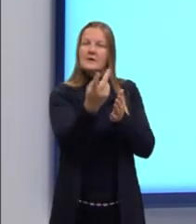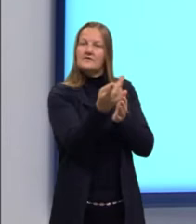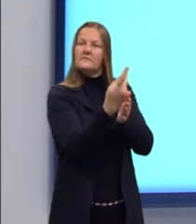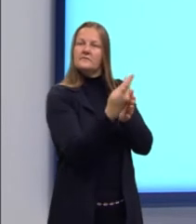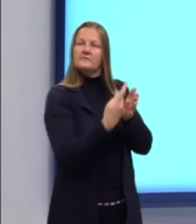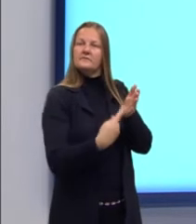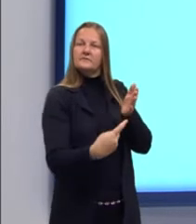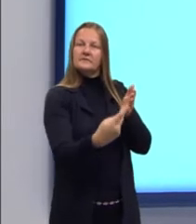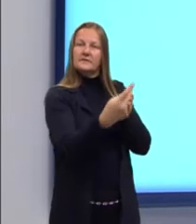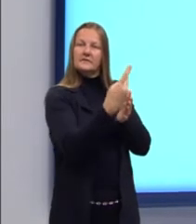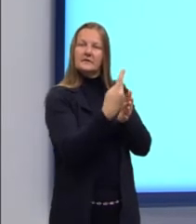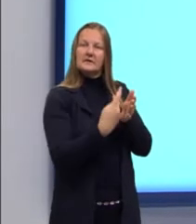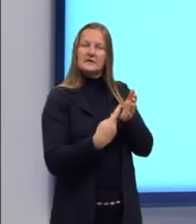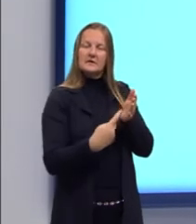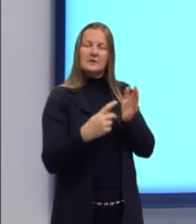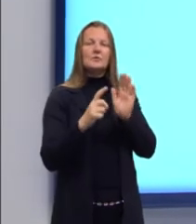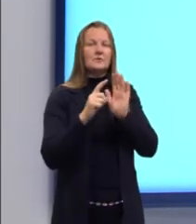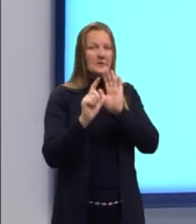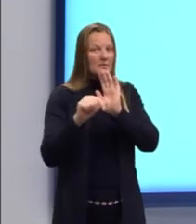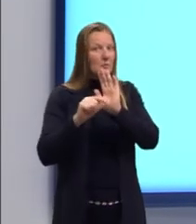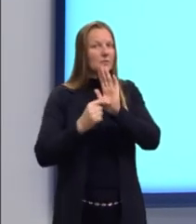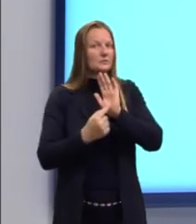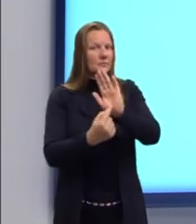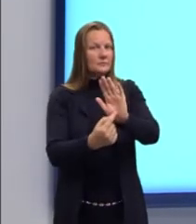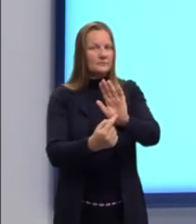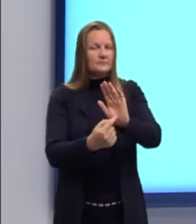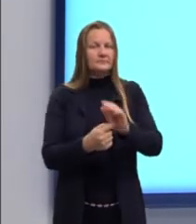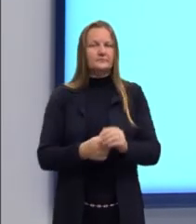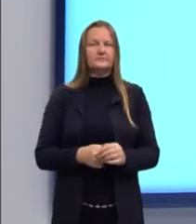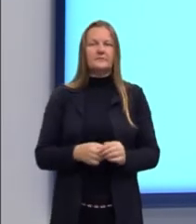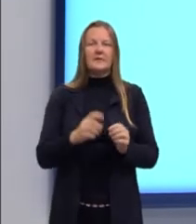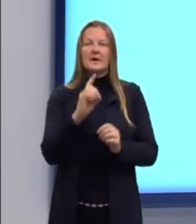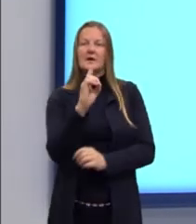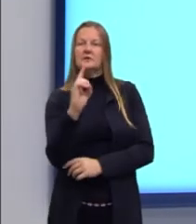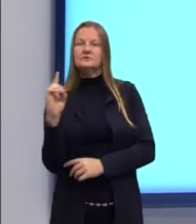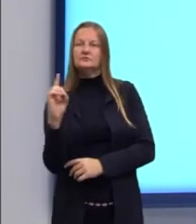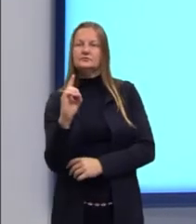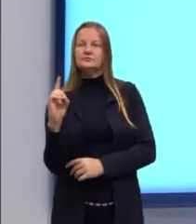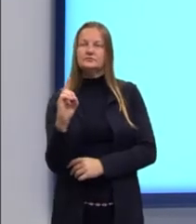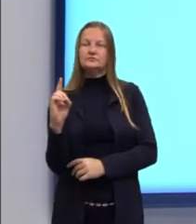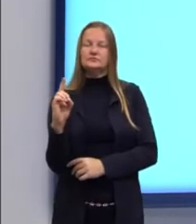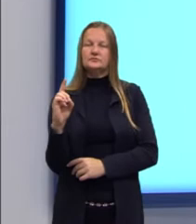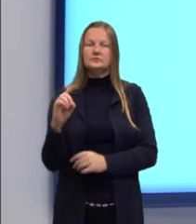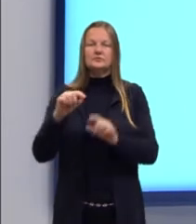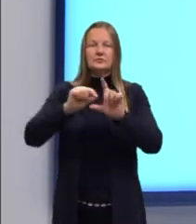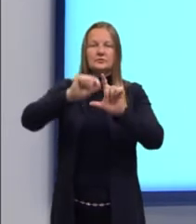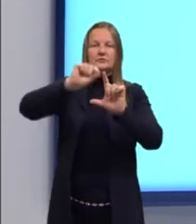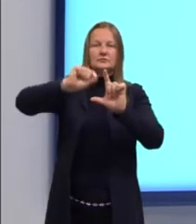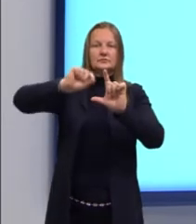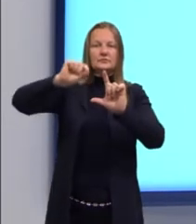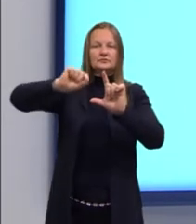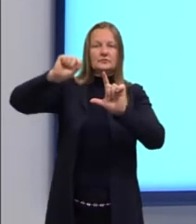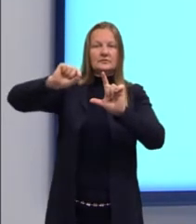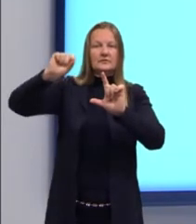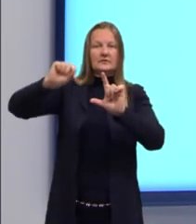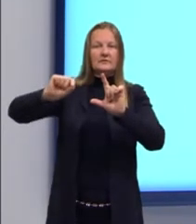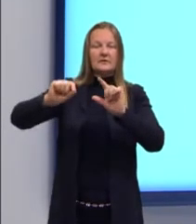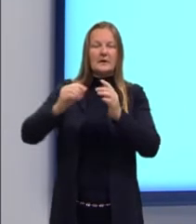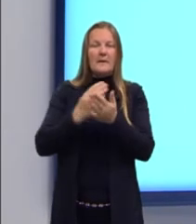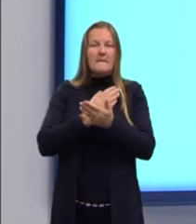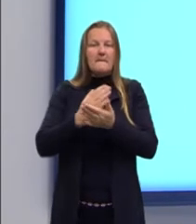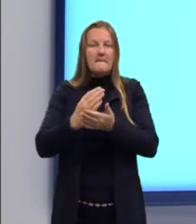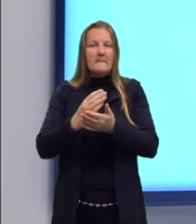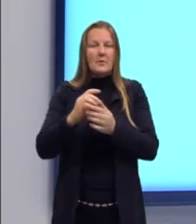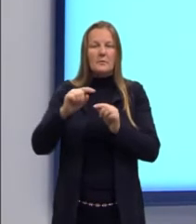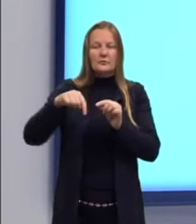na sequência eu trago a figura para vocês a figura da direita ela representa o gráfico da posição P